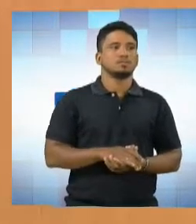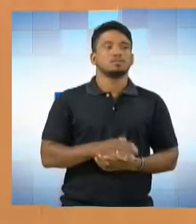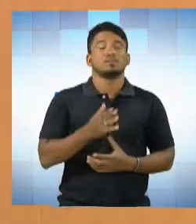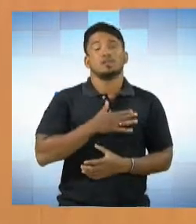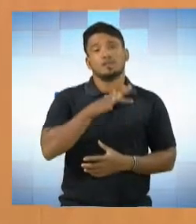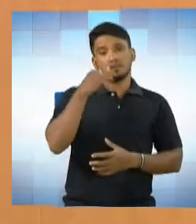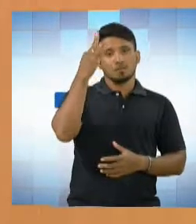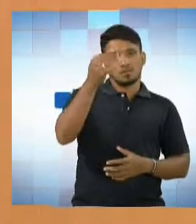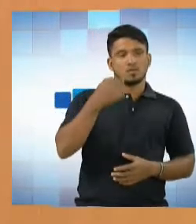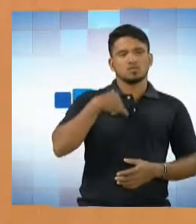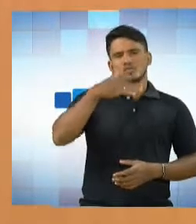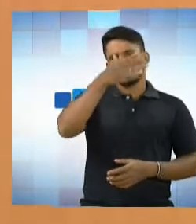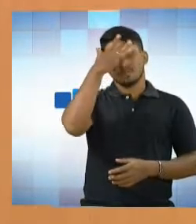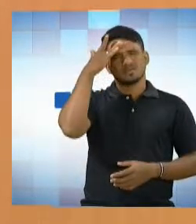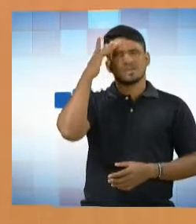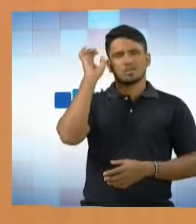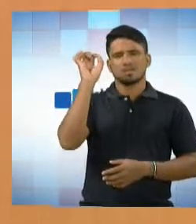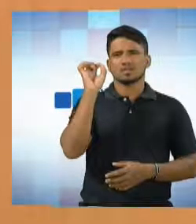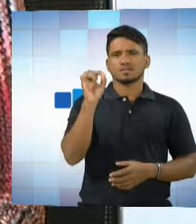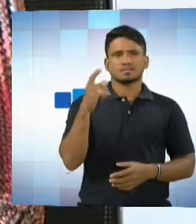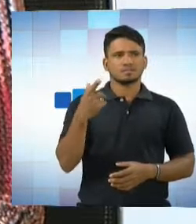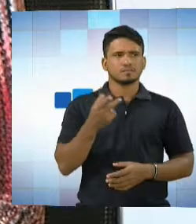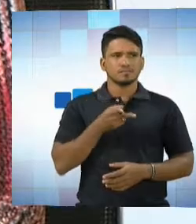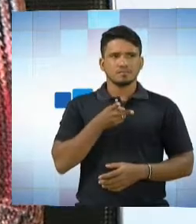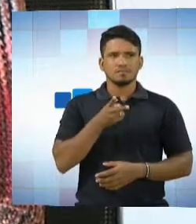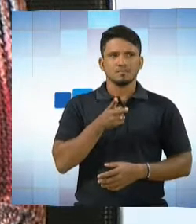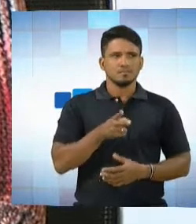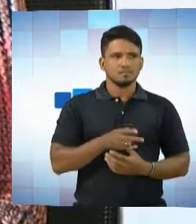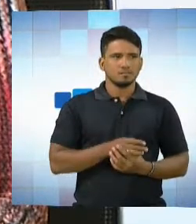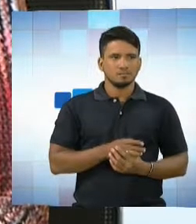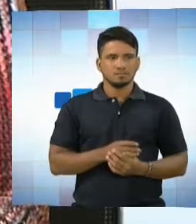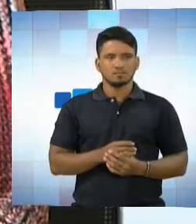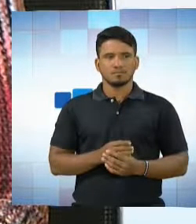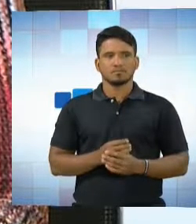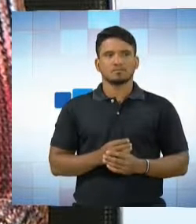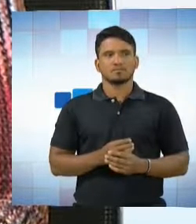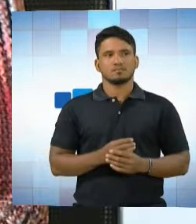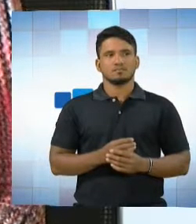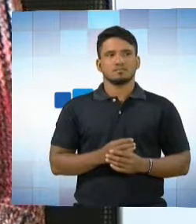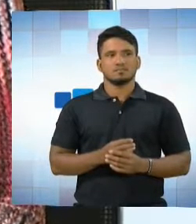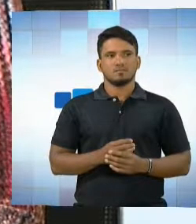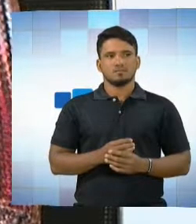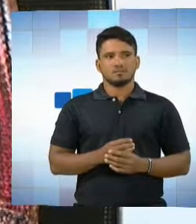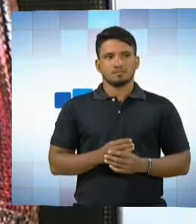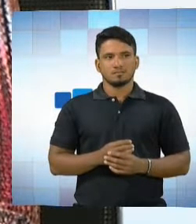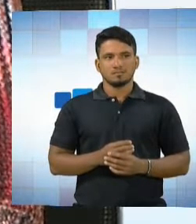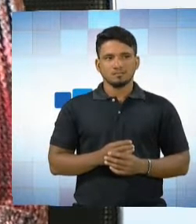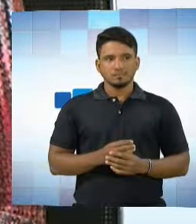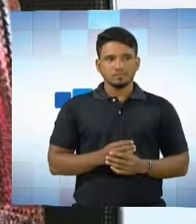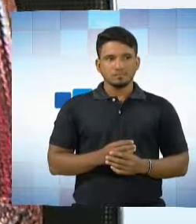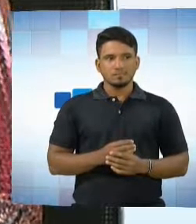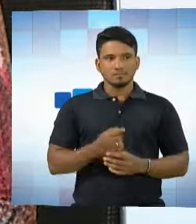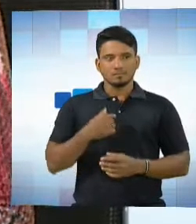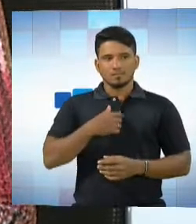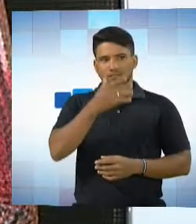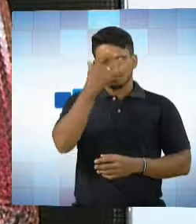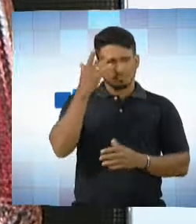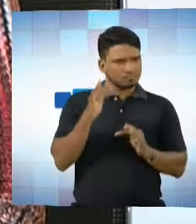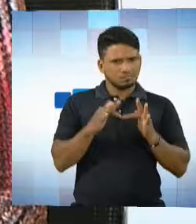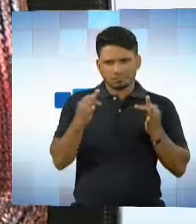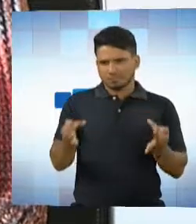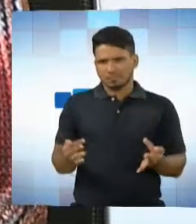Meu futuro, eu sou a pessoa, eu me digo assim, sem bancar a... Eu sou uma pessoa